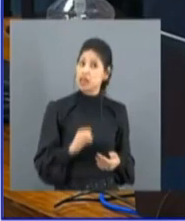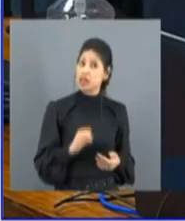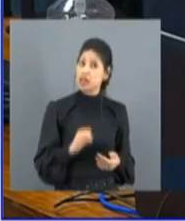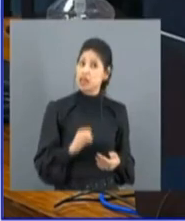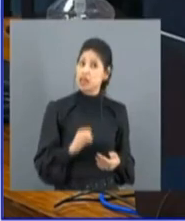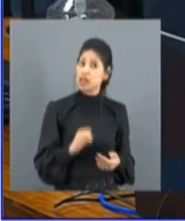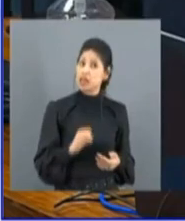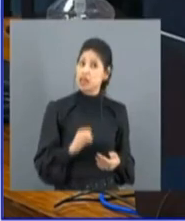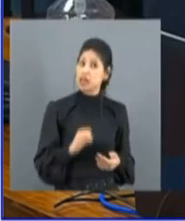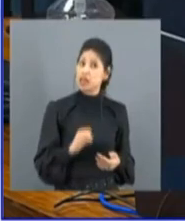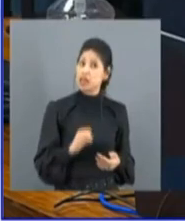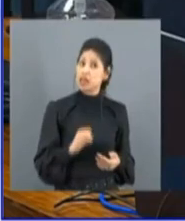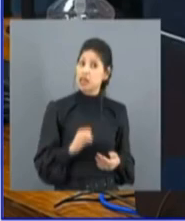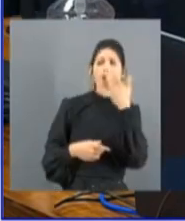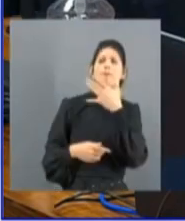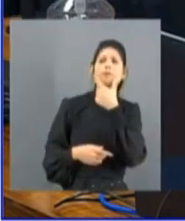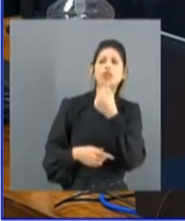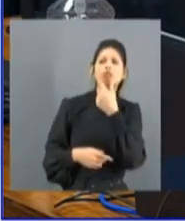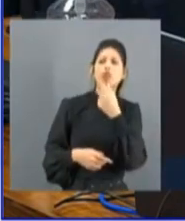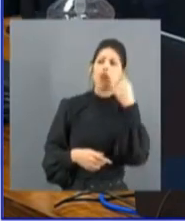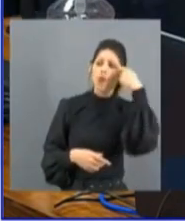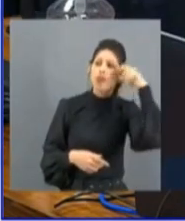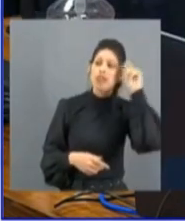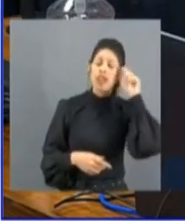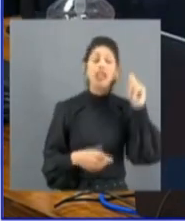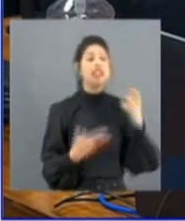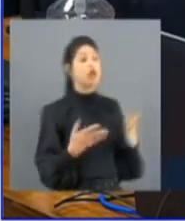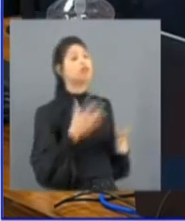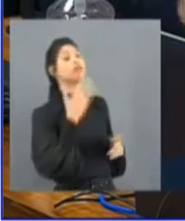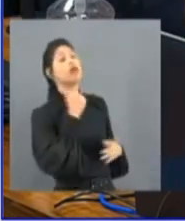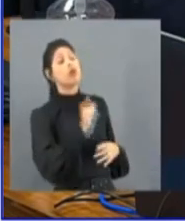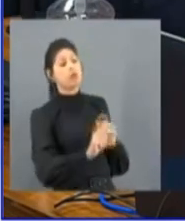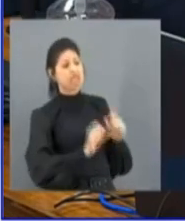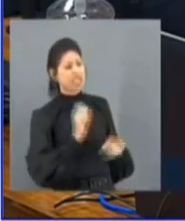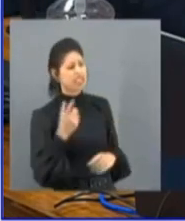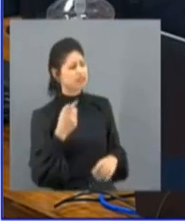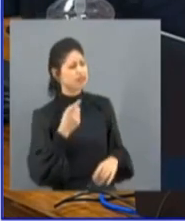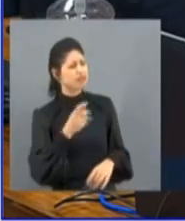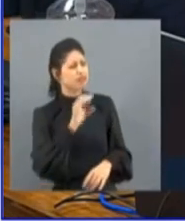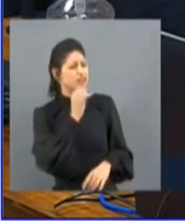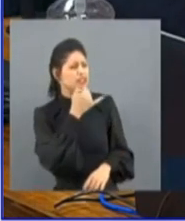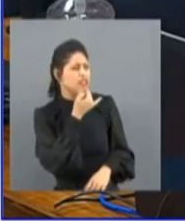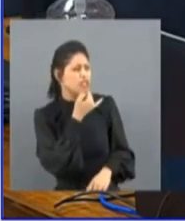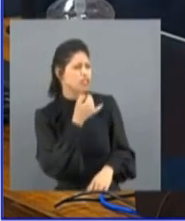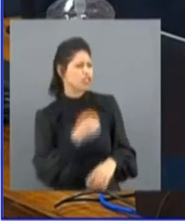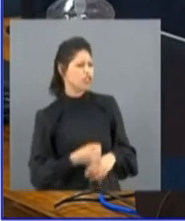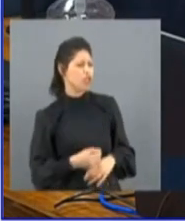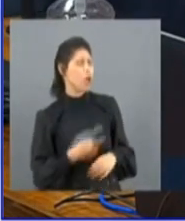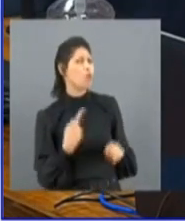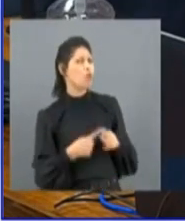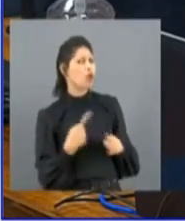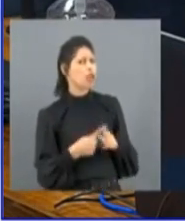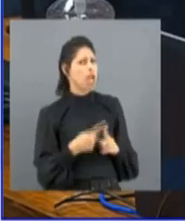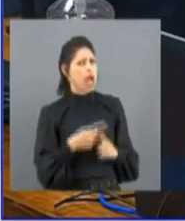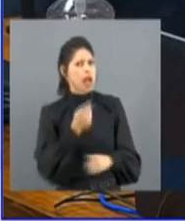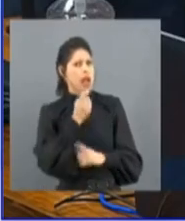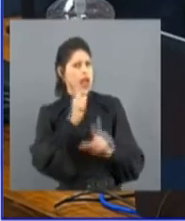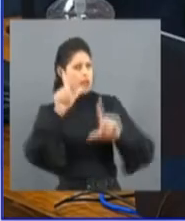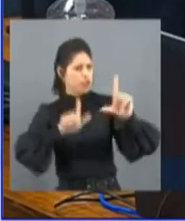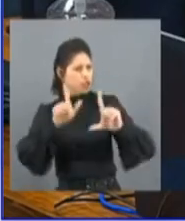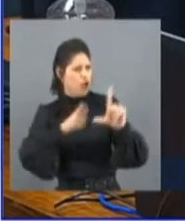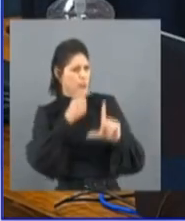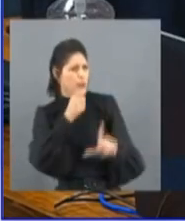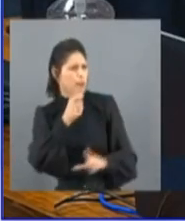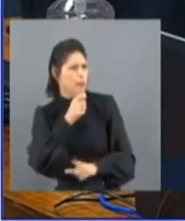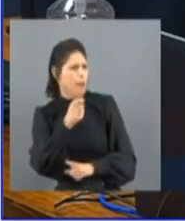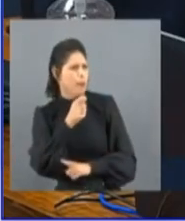rebatido com o racismo contra os brancos, né? Que não existe, né? Que não existe. Que não existe, né?